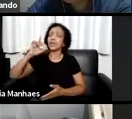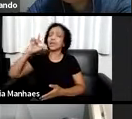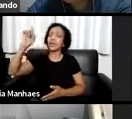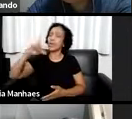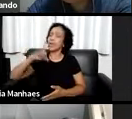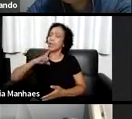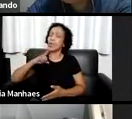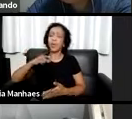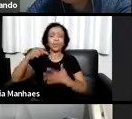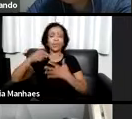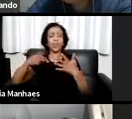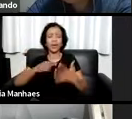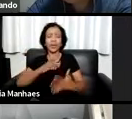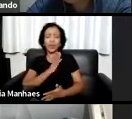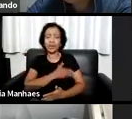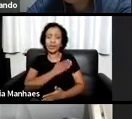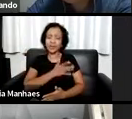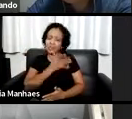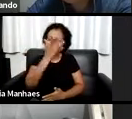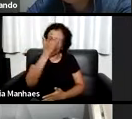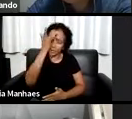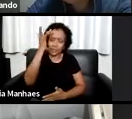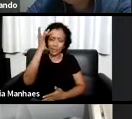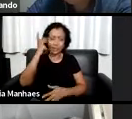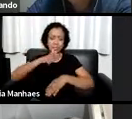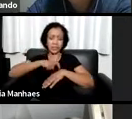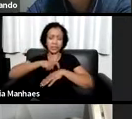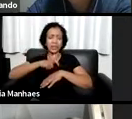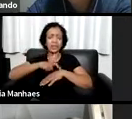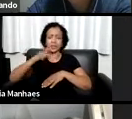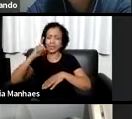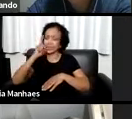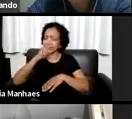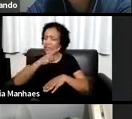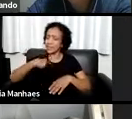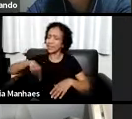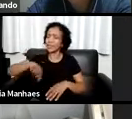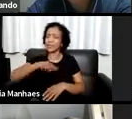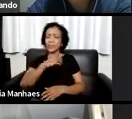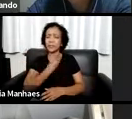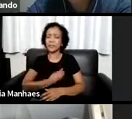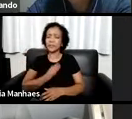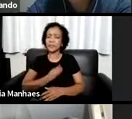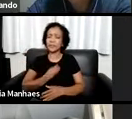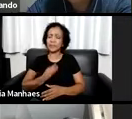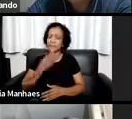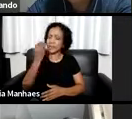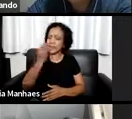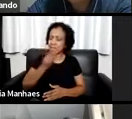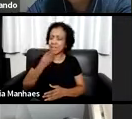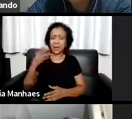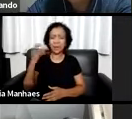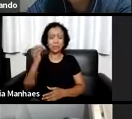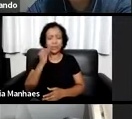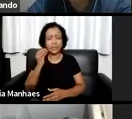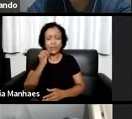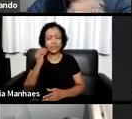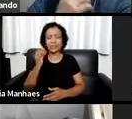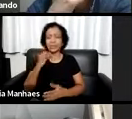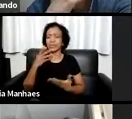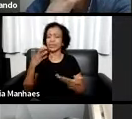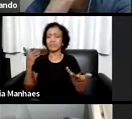o nosso coração, ó Pai. Neste momento, Senhor, quando as nossas fraquezas como humanidade estão sendo